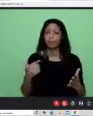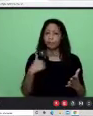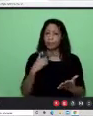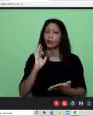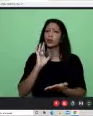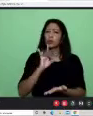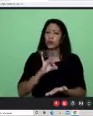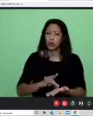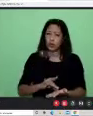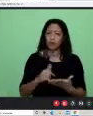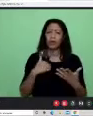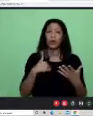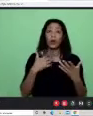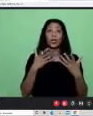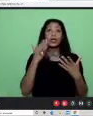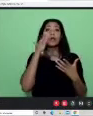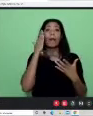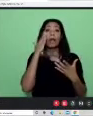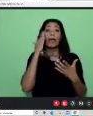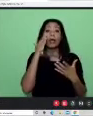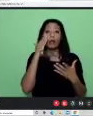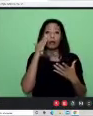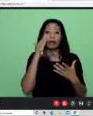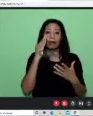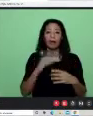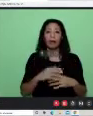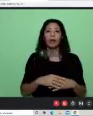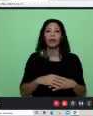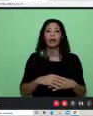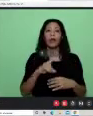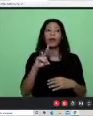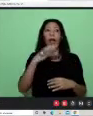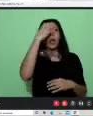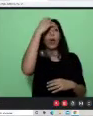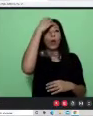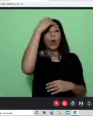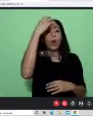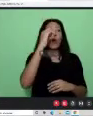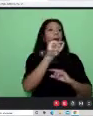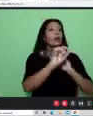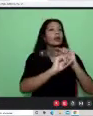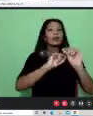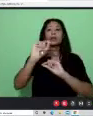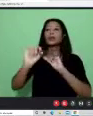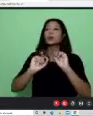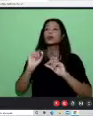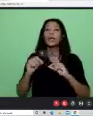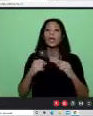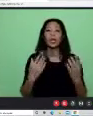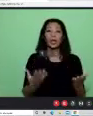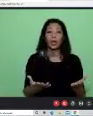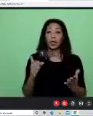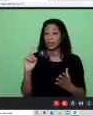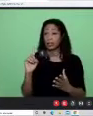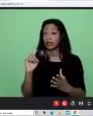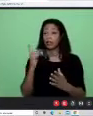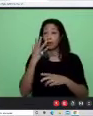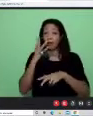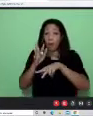saber quem é que vai ser culpado por esses danos causados a essas pessoas